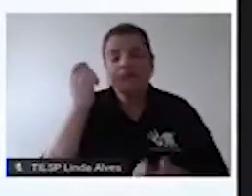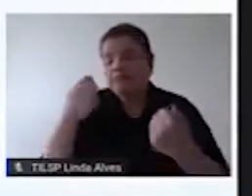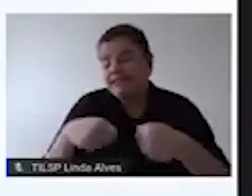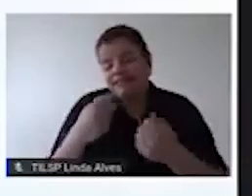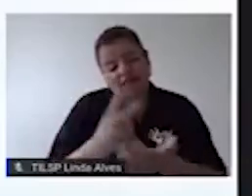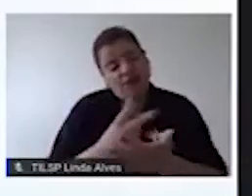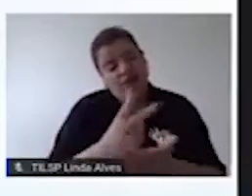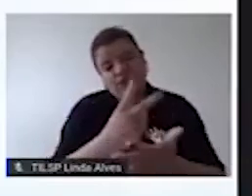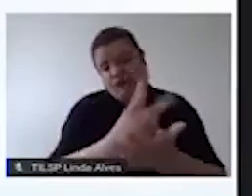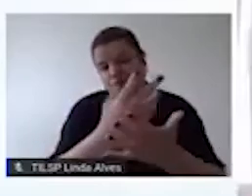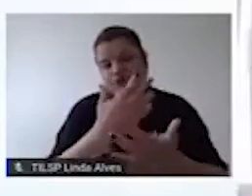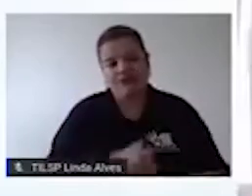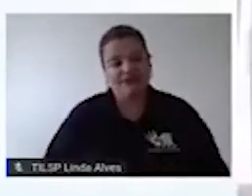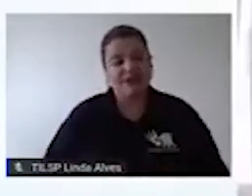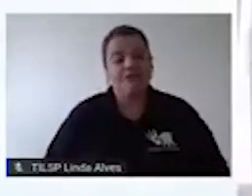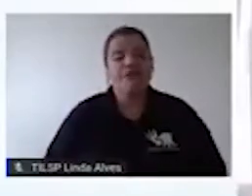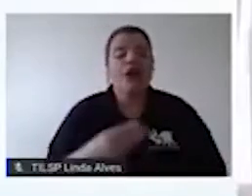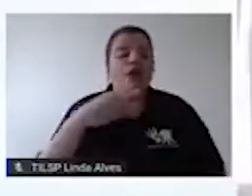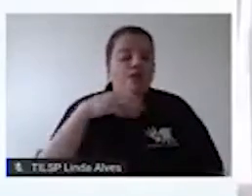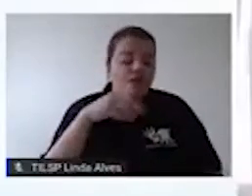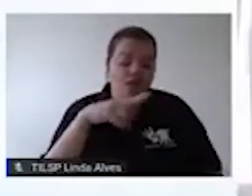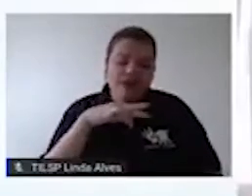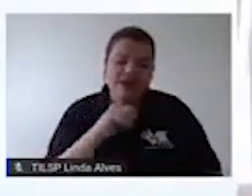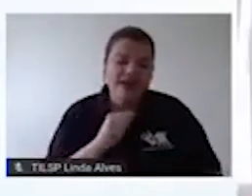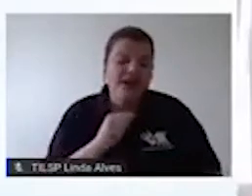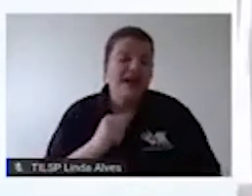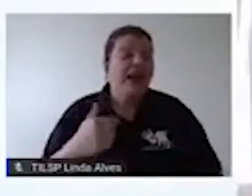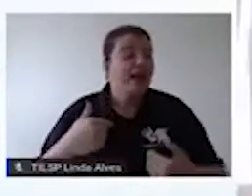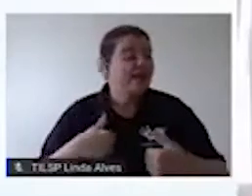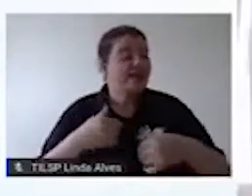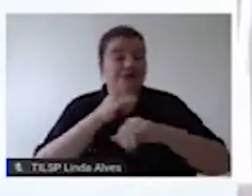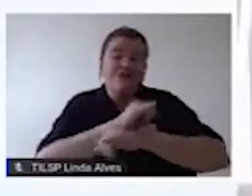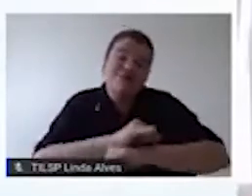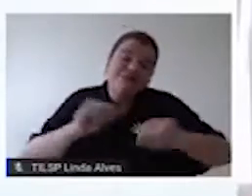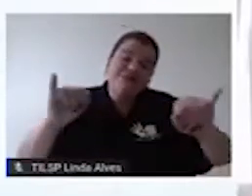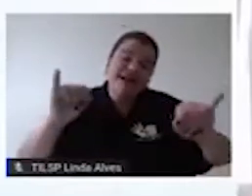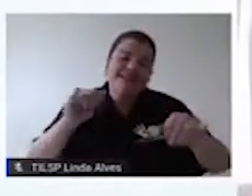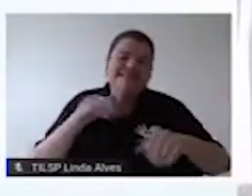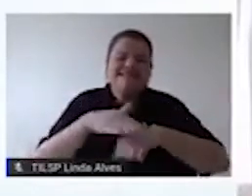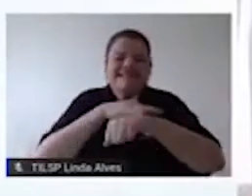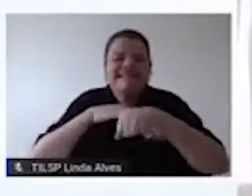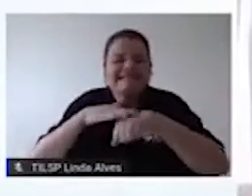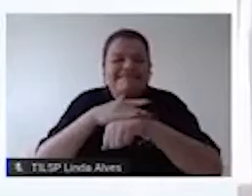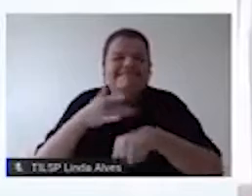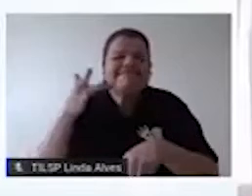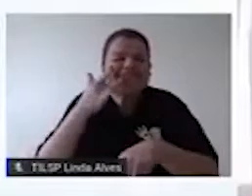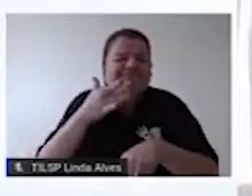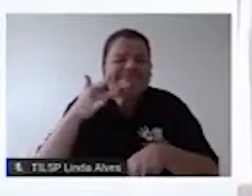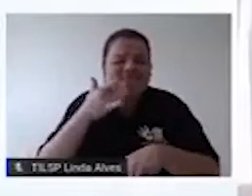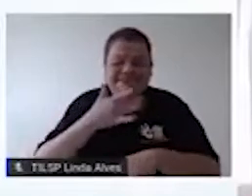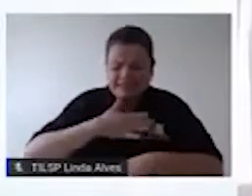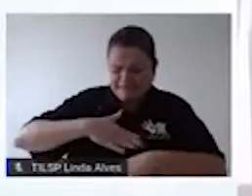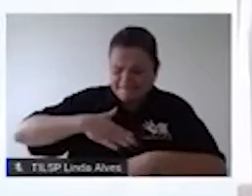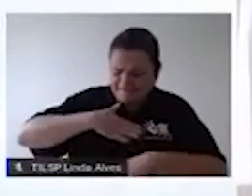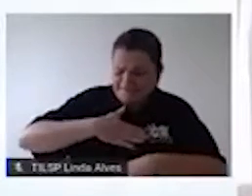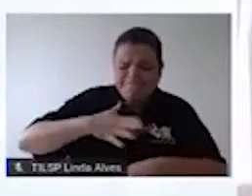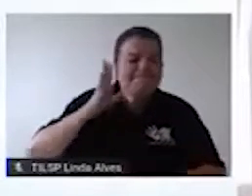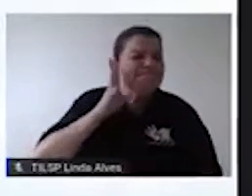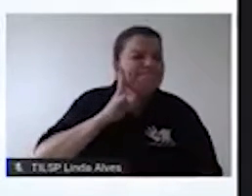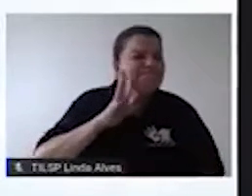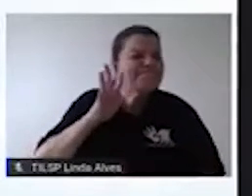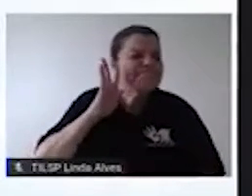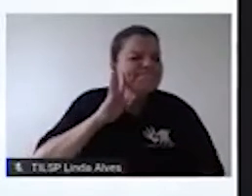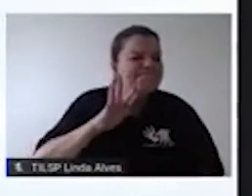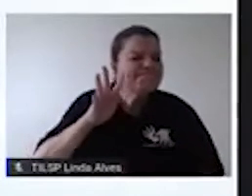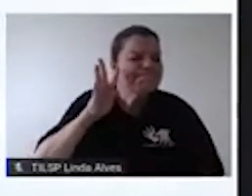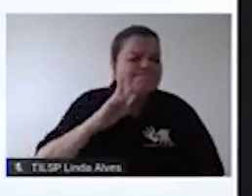continuar. Mônica, eu quero te dizer assim que nossa conversa aqui foi muito bacana.